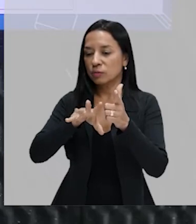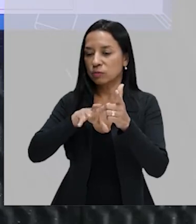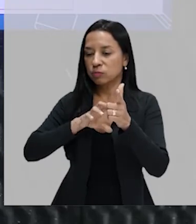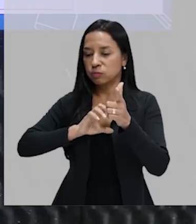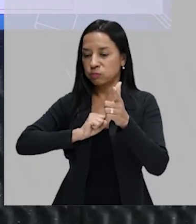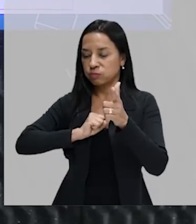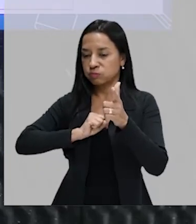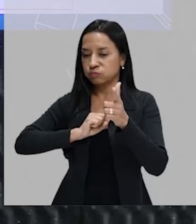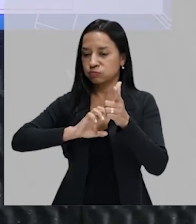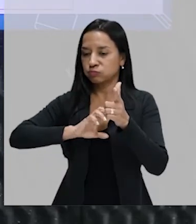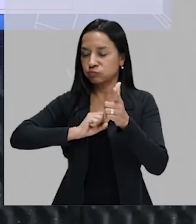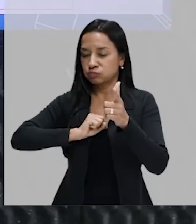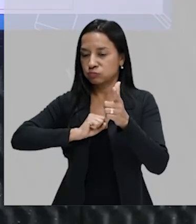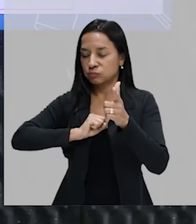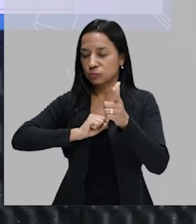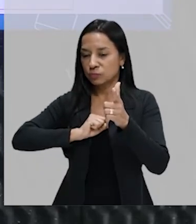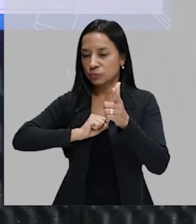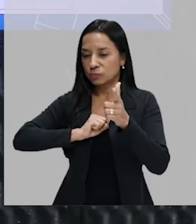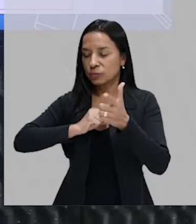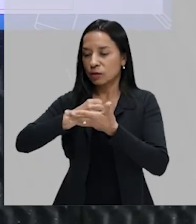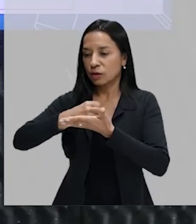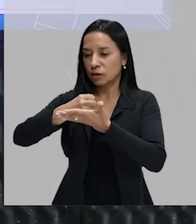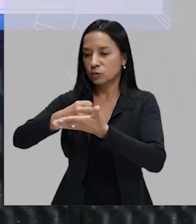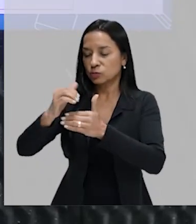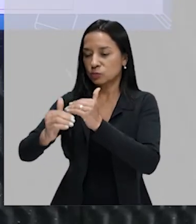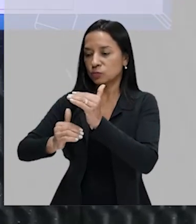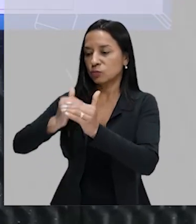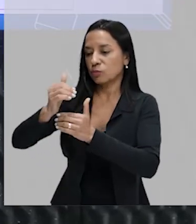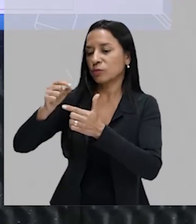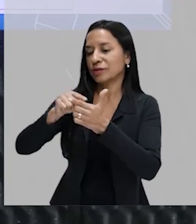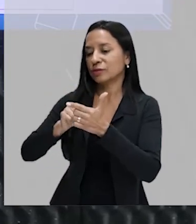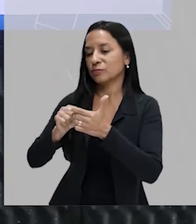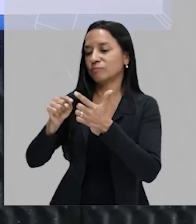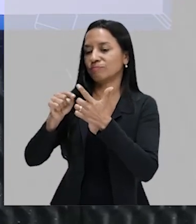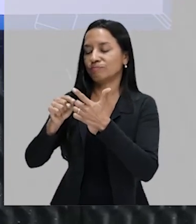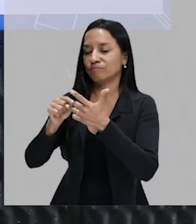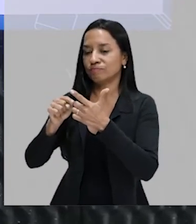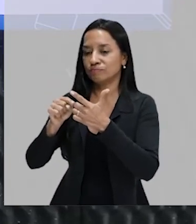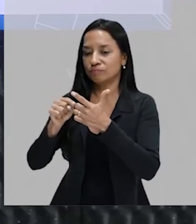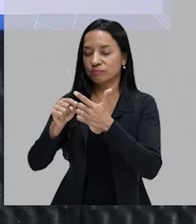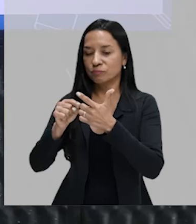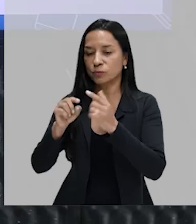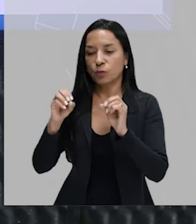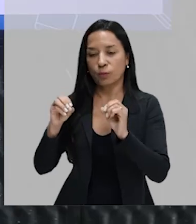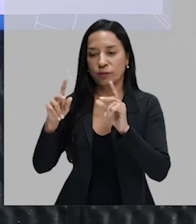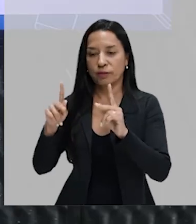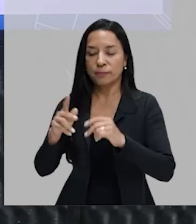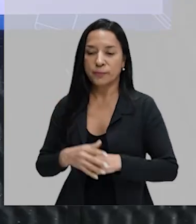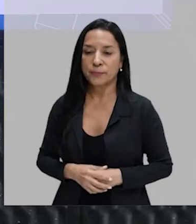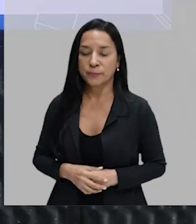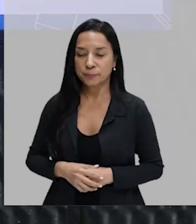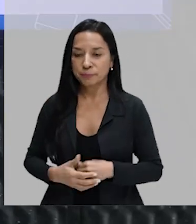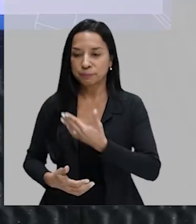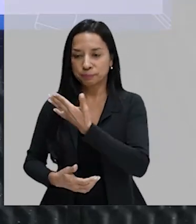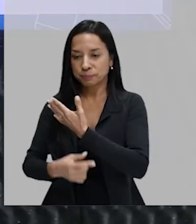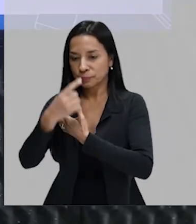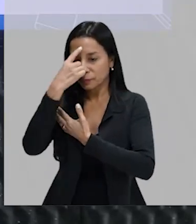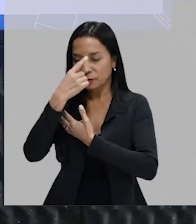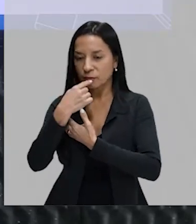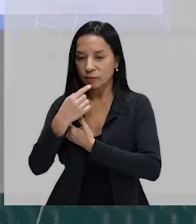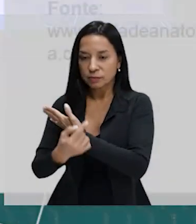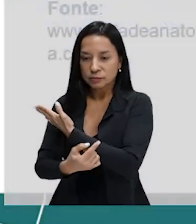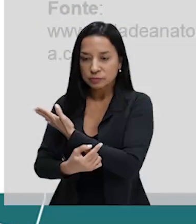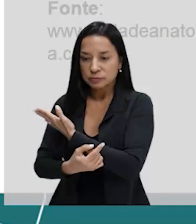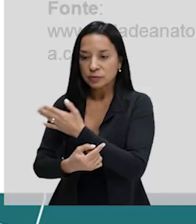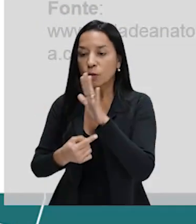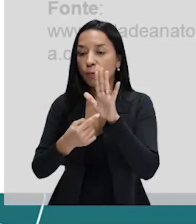ali anal. Então ele ajuda também no processo ali de ereção, ok? Agora, essa imagem, ela